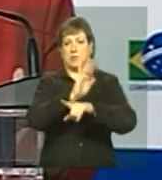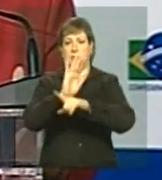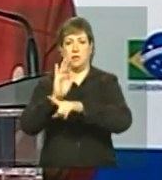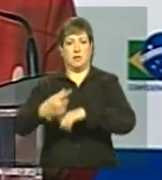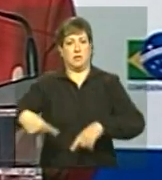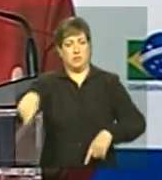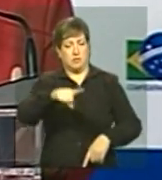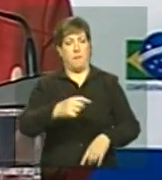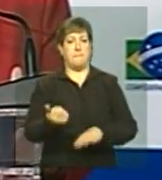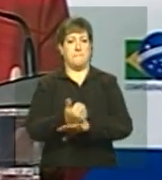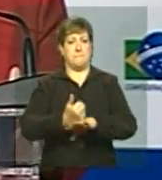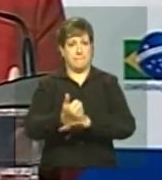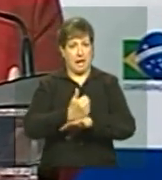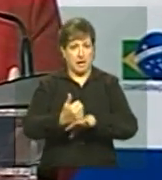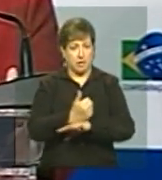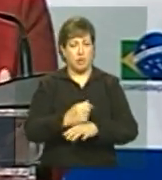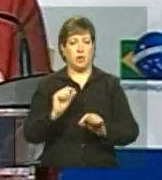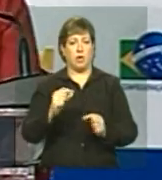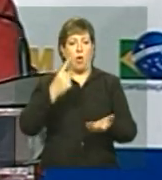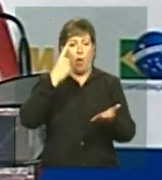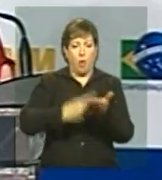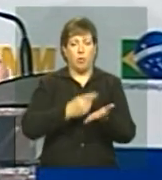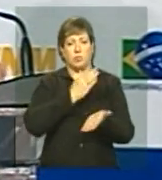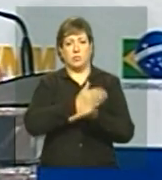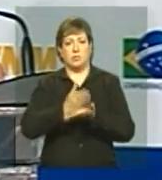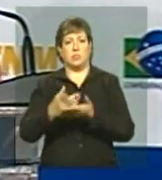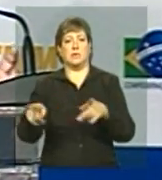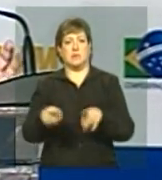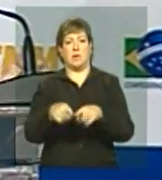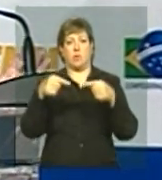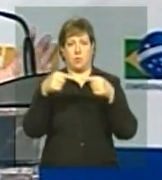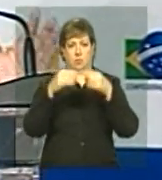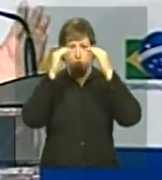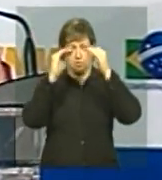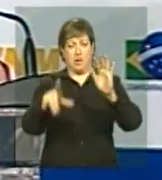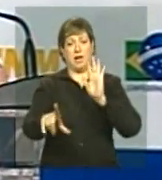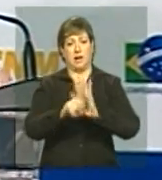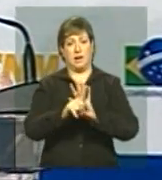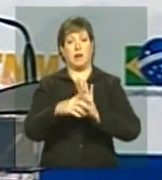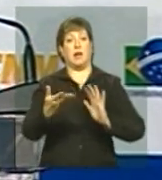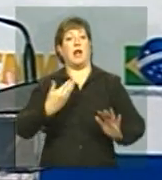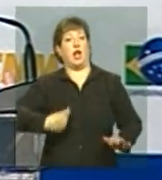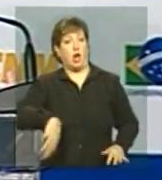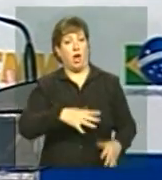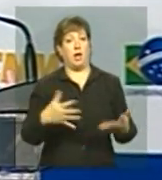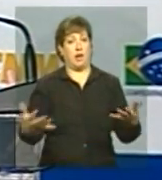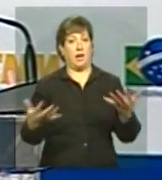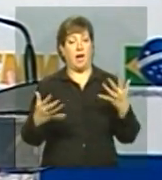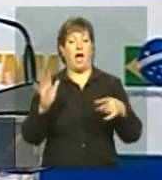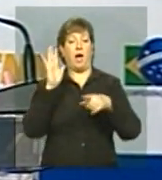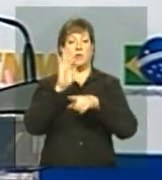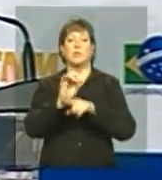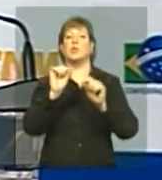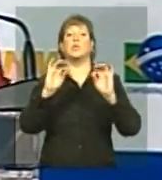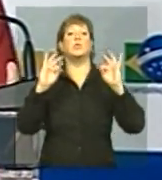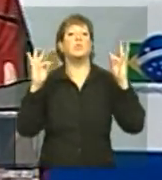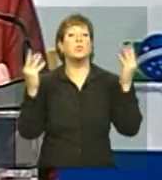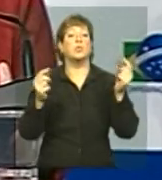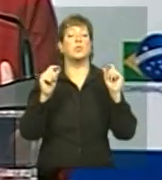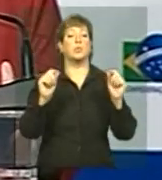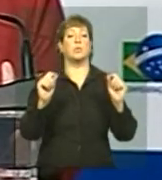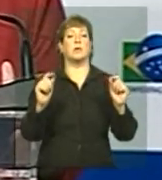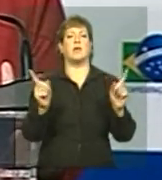melhor prestação de contas e para o cumprimento da lei, nós queremos auxiliar em tudo para que não